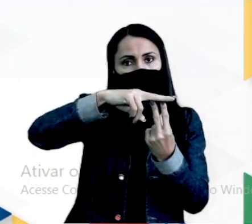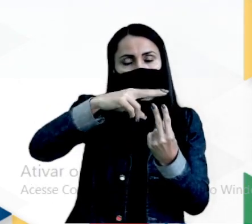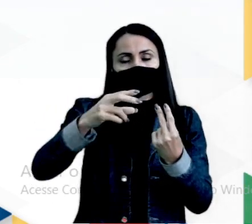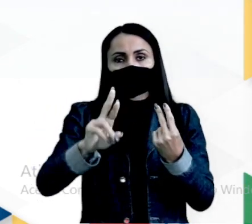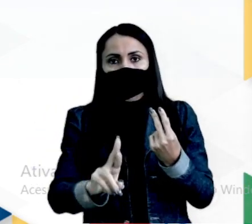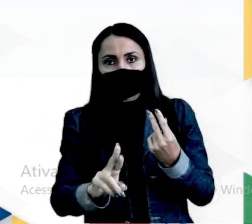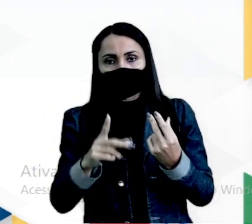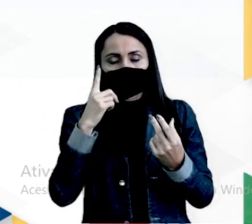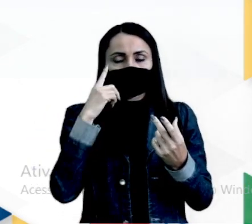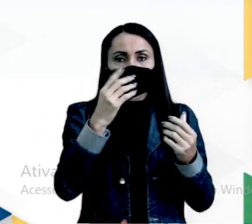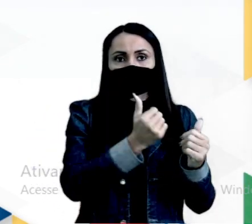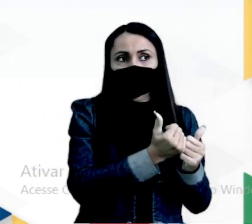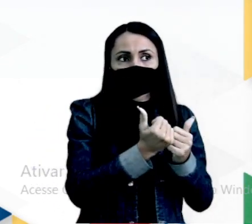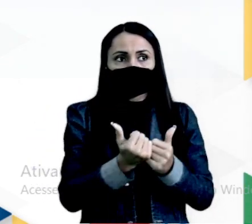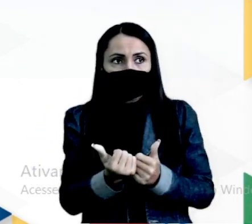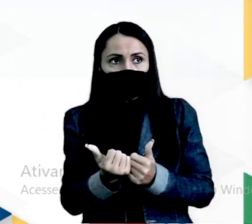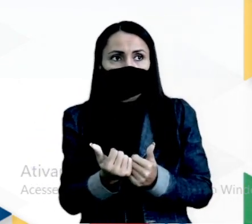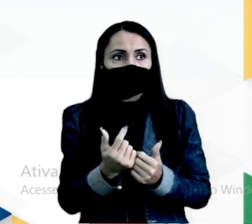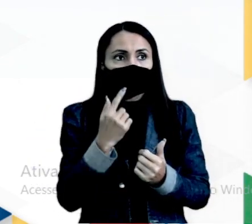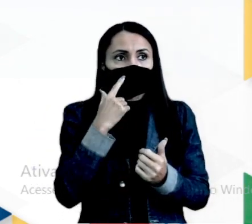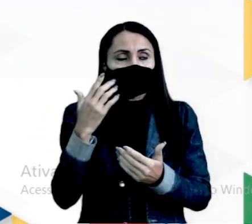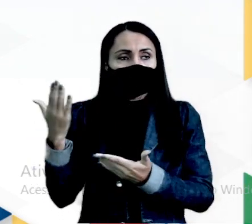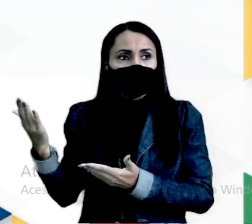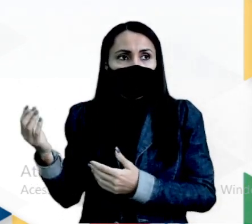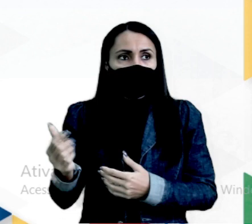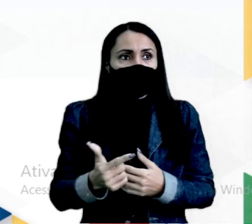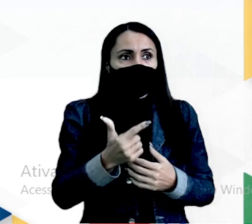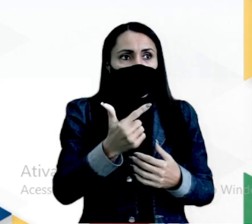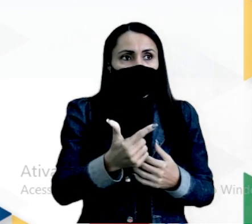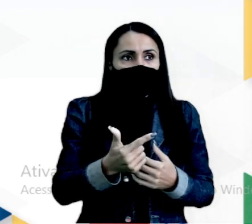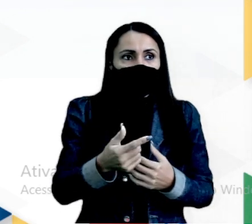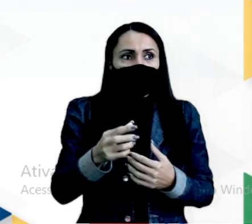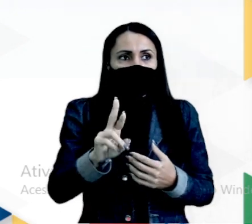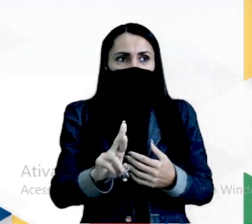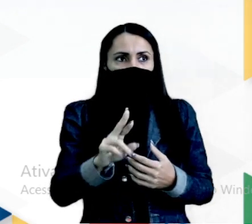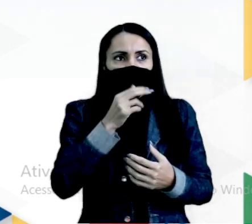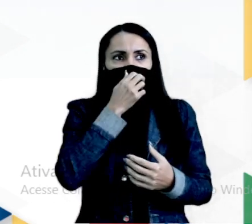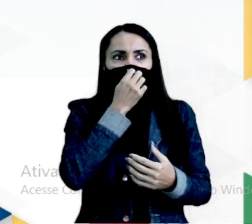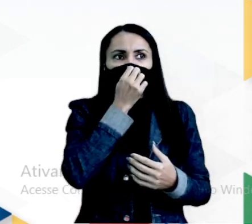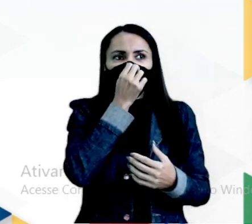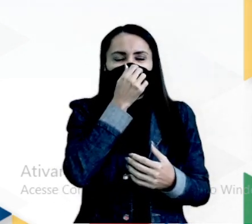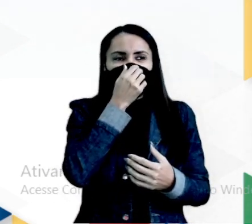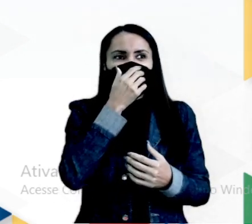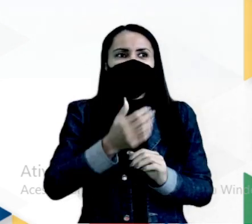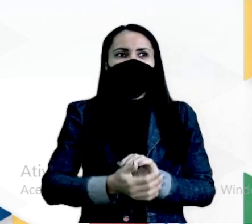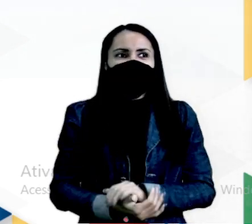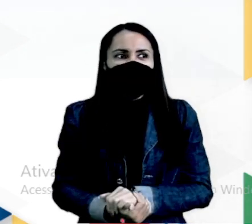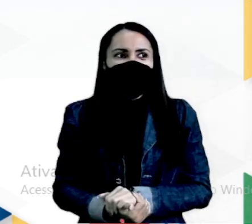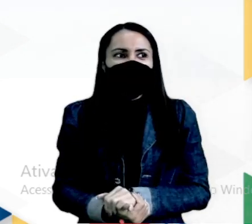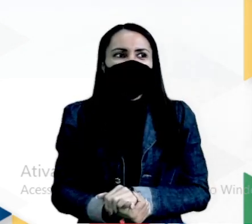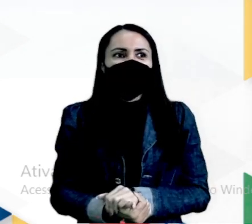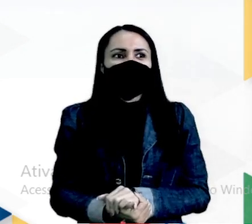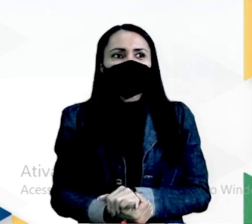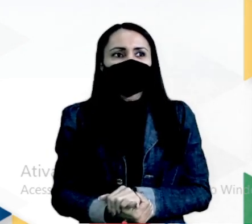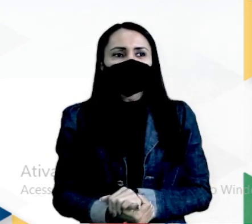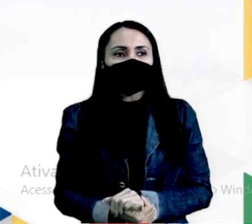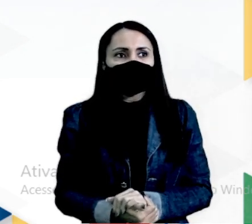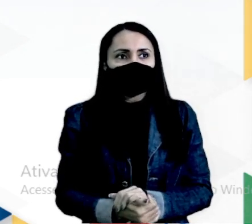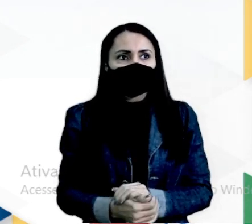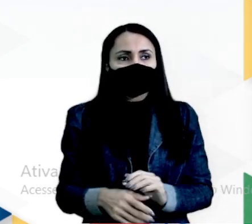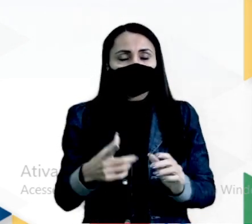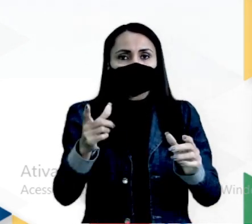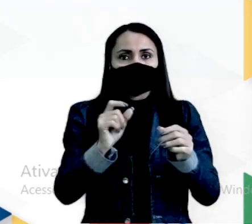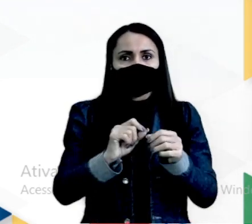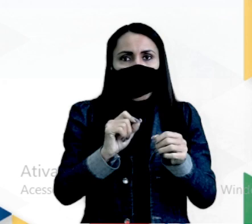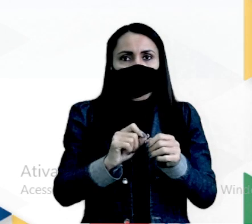substituir a medida do diâmetro aí por 2 vezes o raio, que é a mesma relação, né? O diâmetro é igual a 2 vezes o raio, e